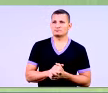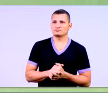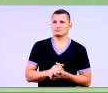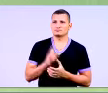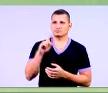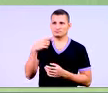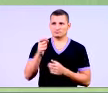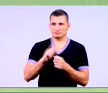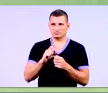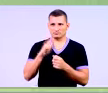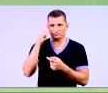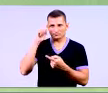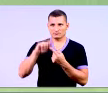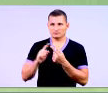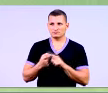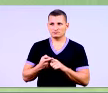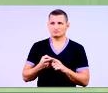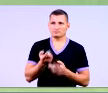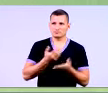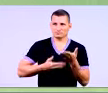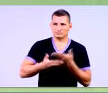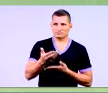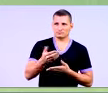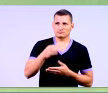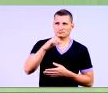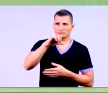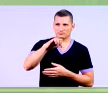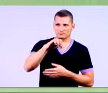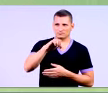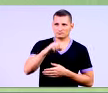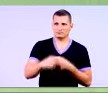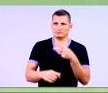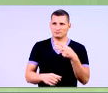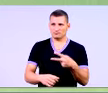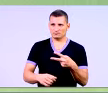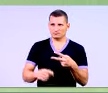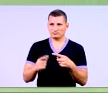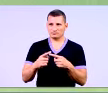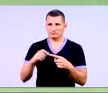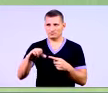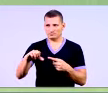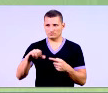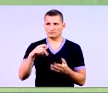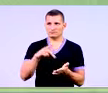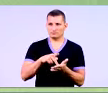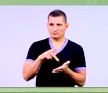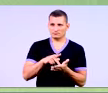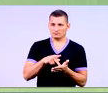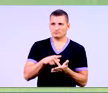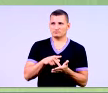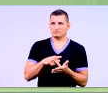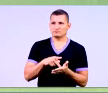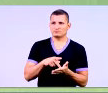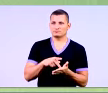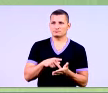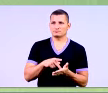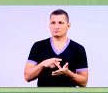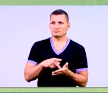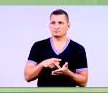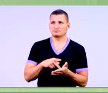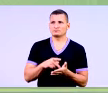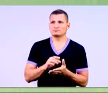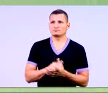ogx no relacional 9 é menor ou igual a 99 é menor ou igual a 9